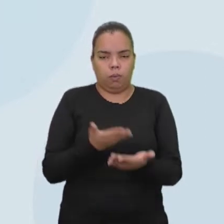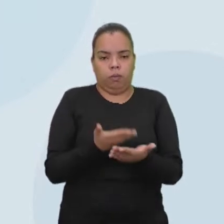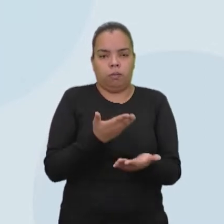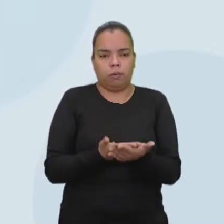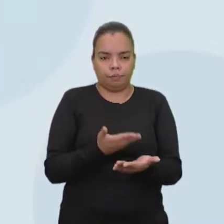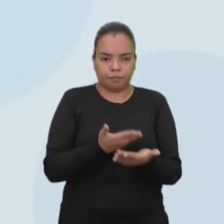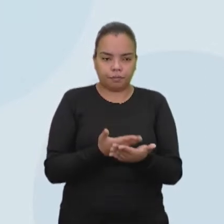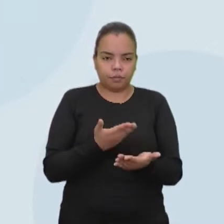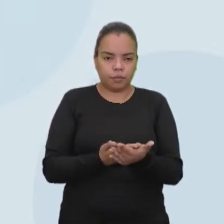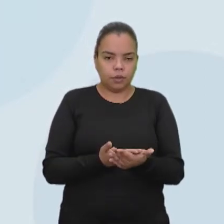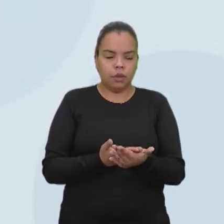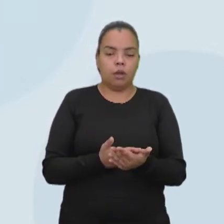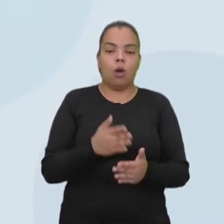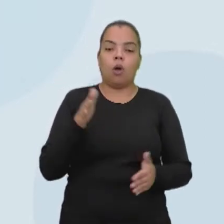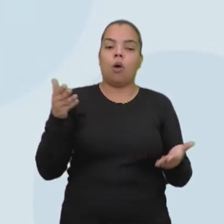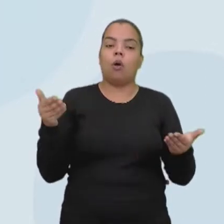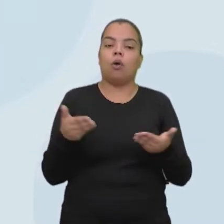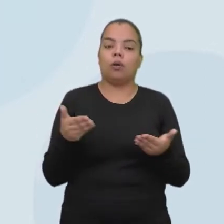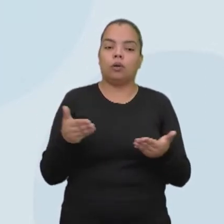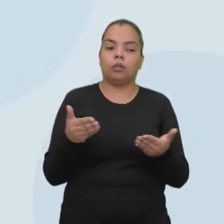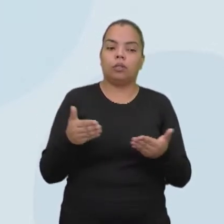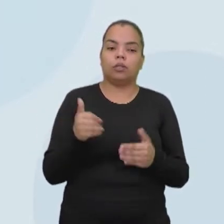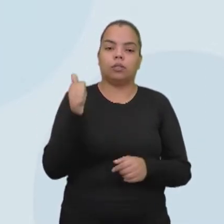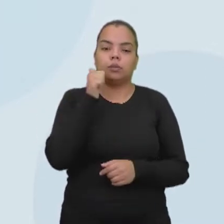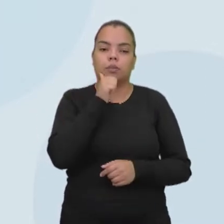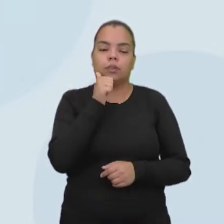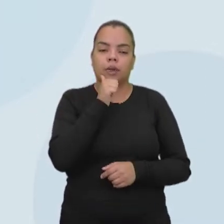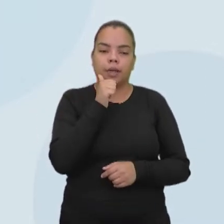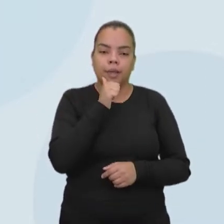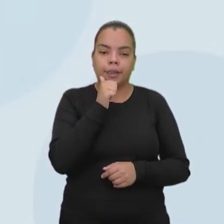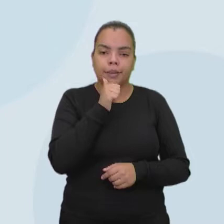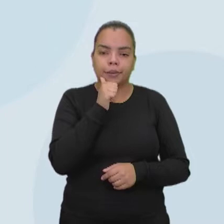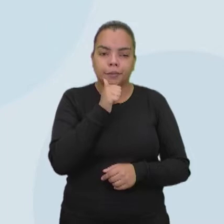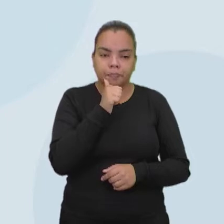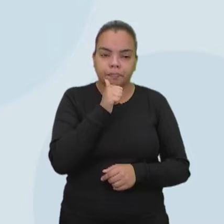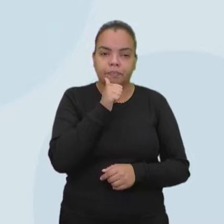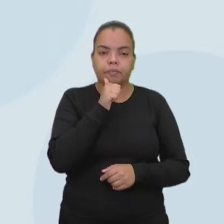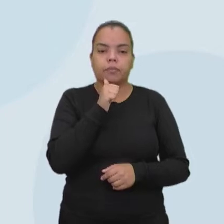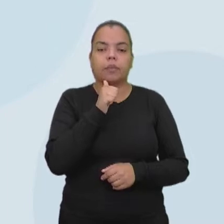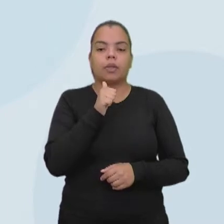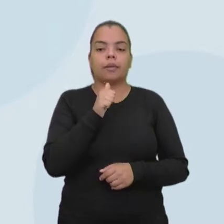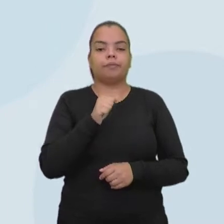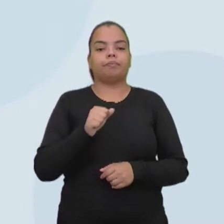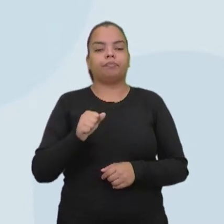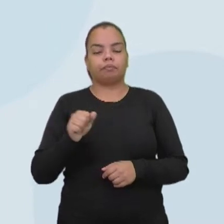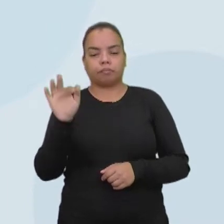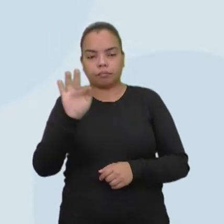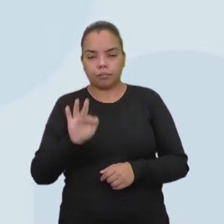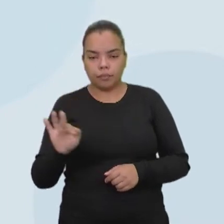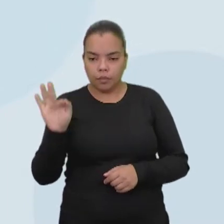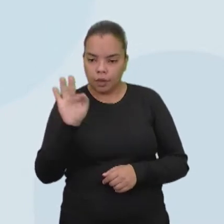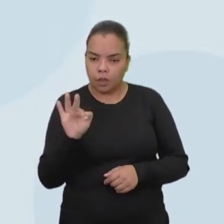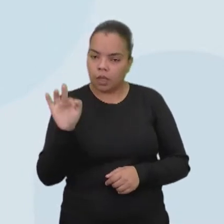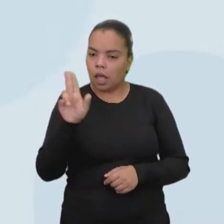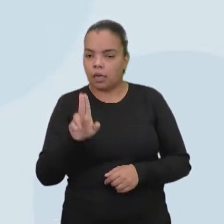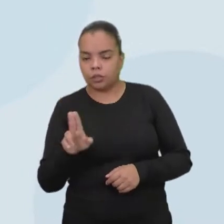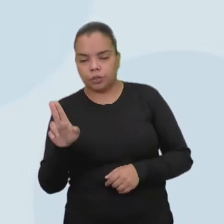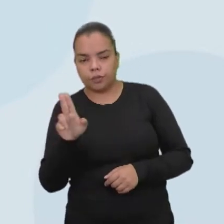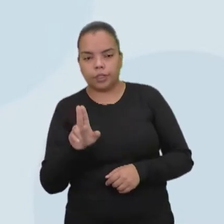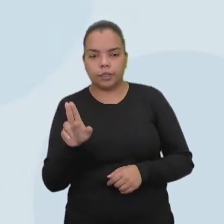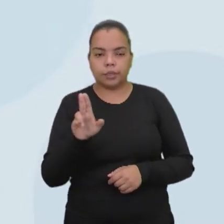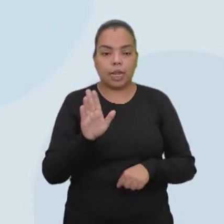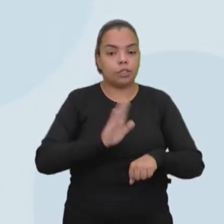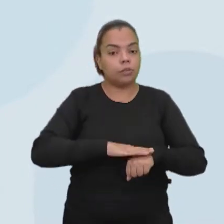escolarizadas do que os homens. Mas isso ainda não está refletido no mercado de trabalho. Ela está chegando mais